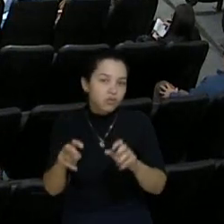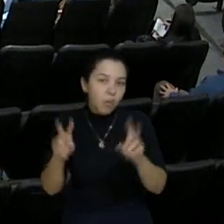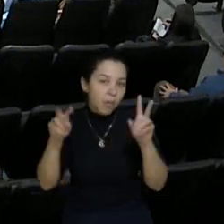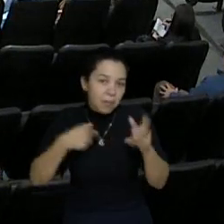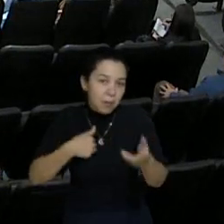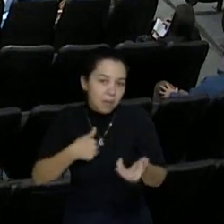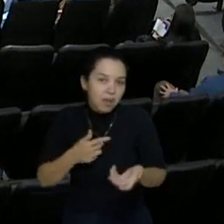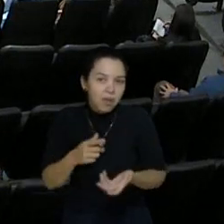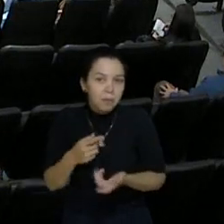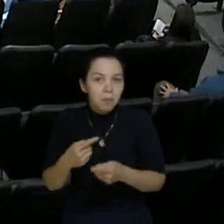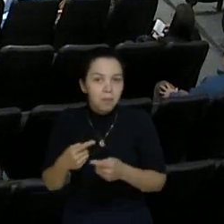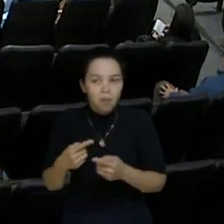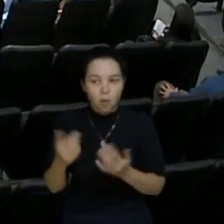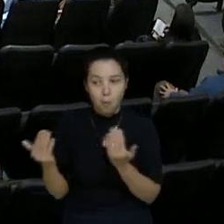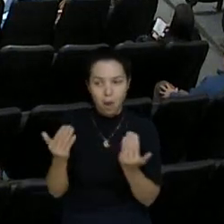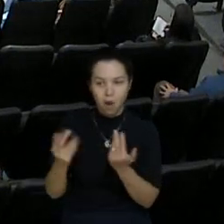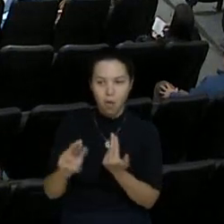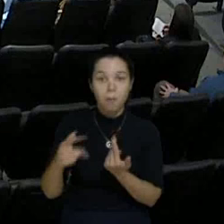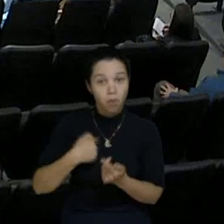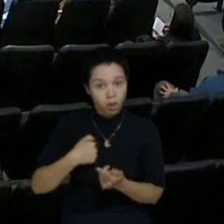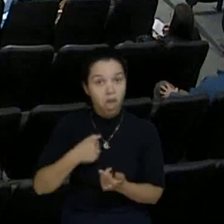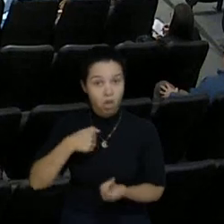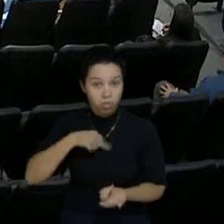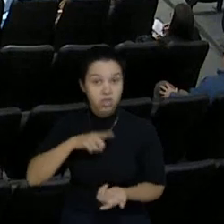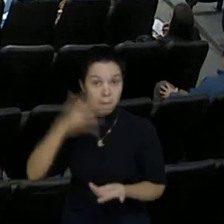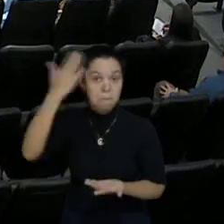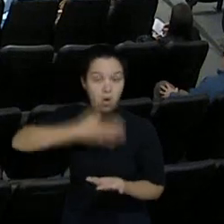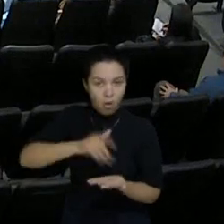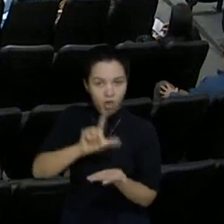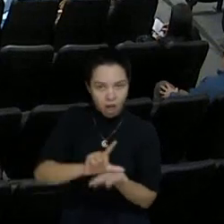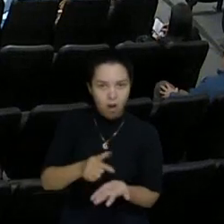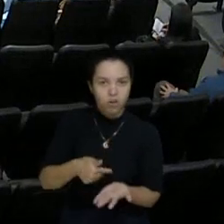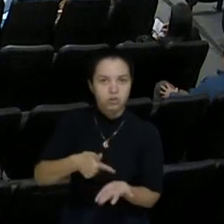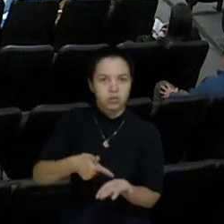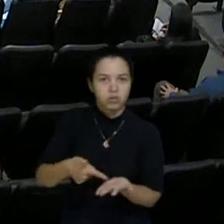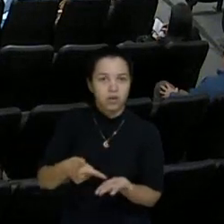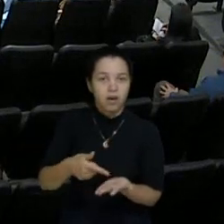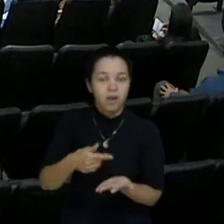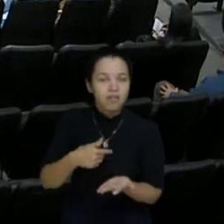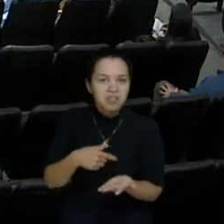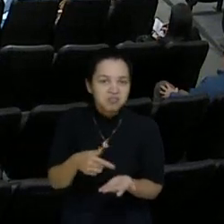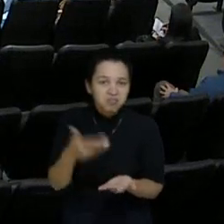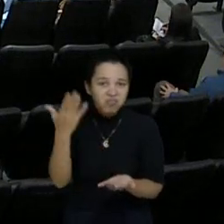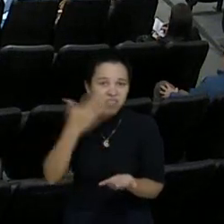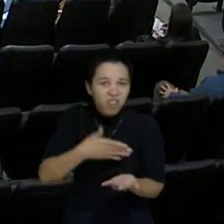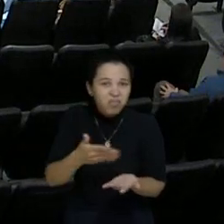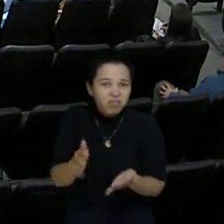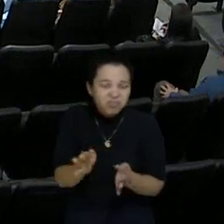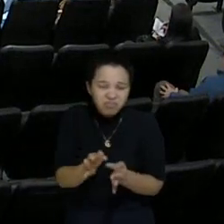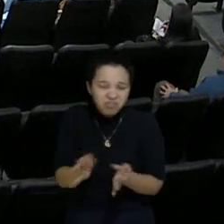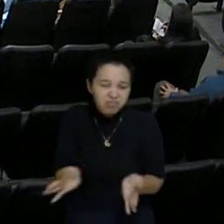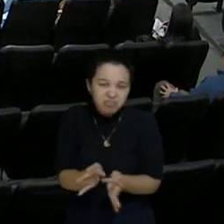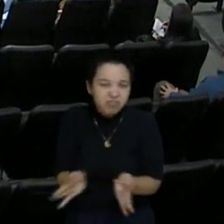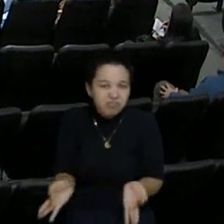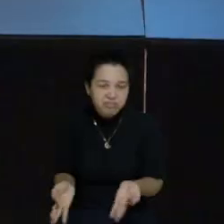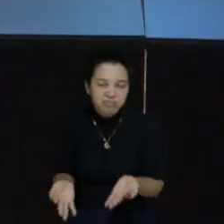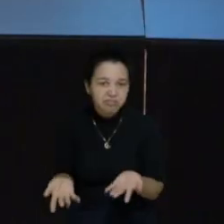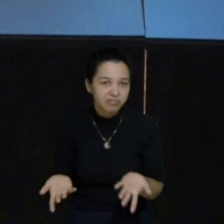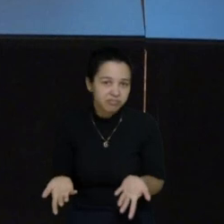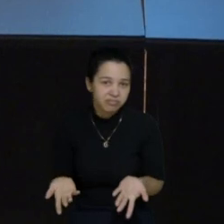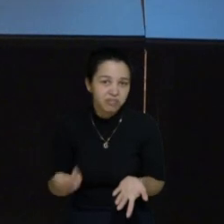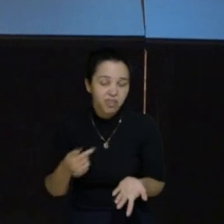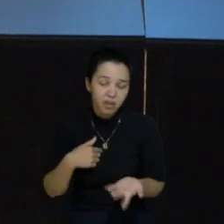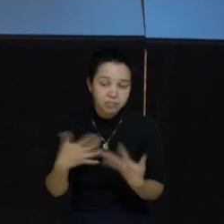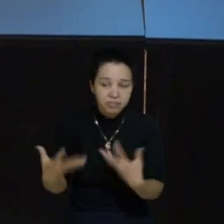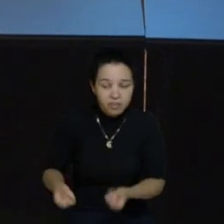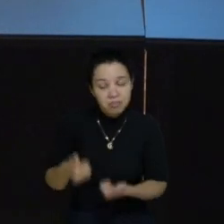alunos porque ele tinha o diagnóstico tinha o laudo e às vezes vinha uma prova bem ridícula e ele falou assim eu não queria uma prova tudo bem eu aceitei porque né ia bem e